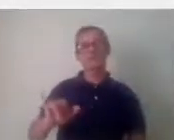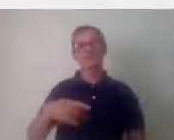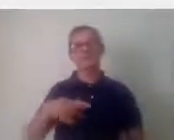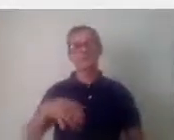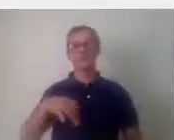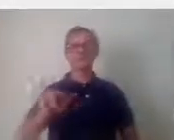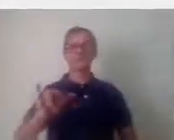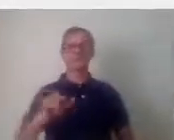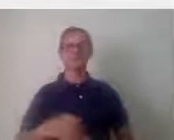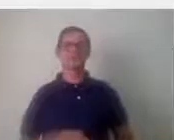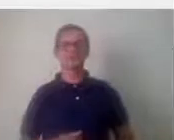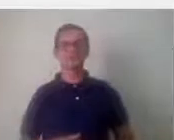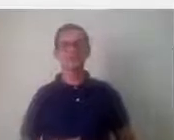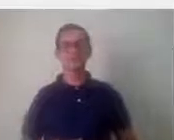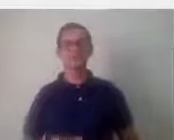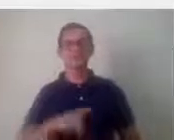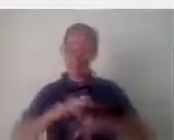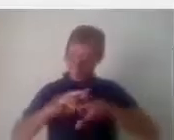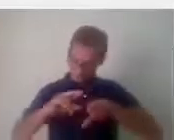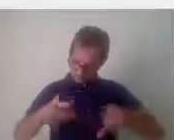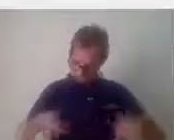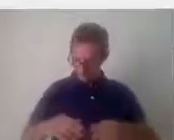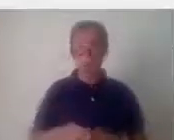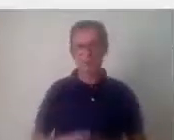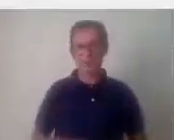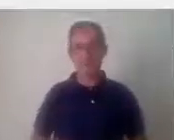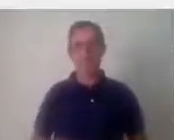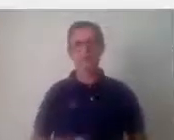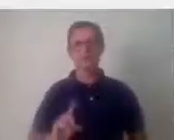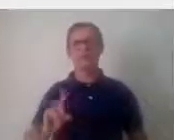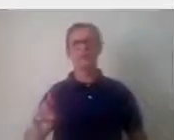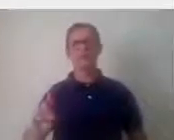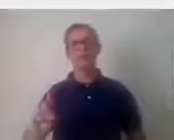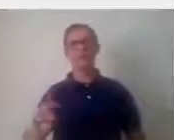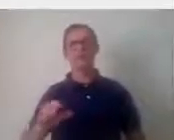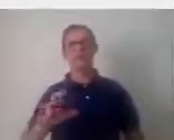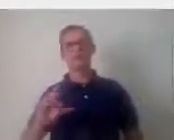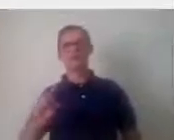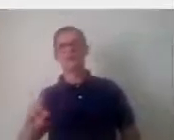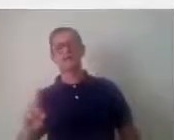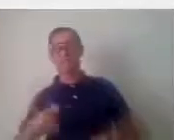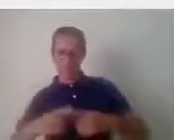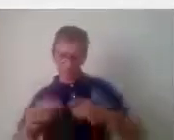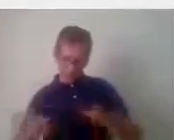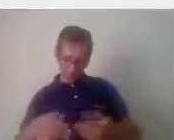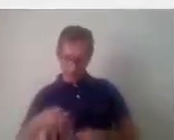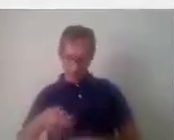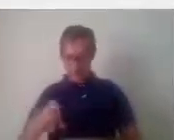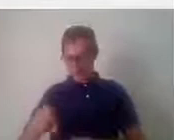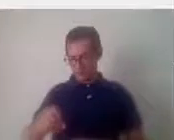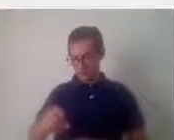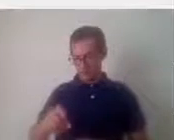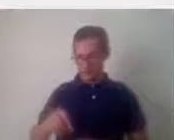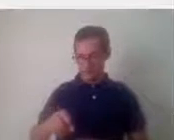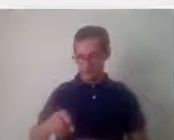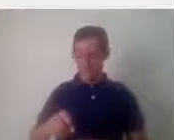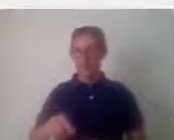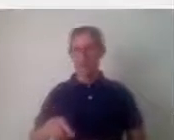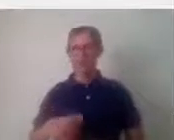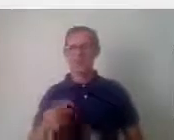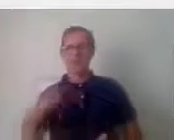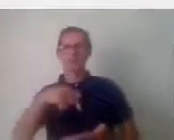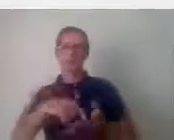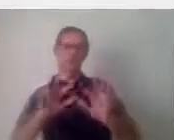y, ele varia de c até d. Agora o x não. Cada ponto